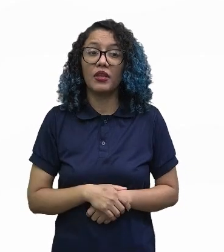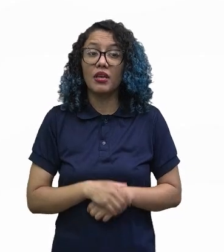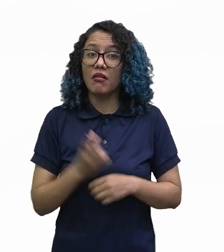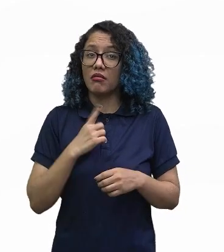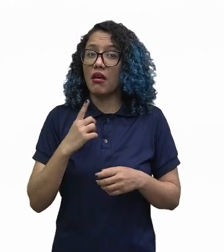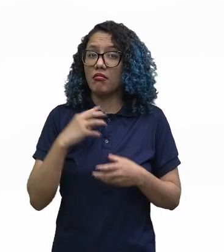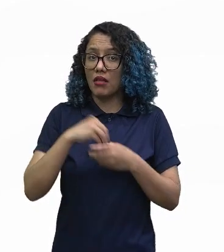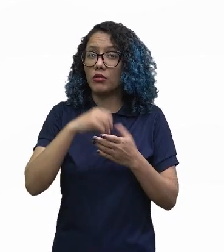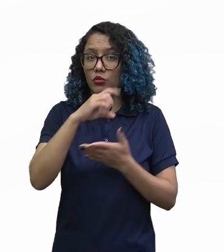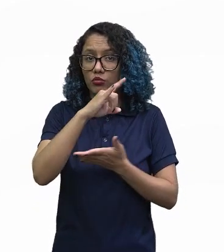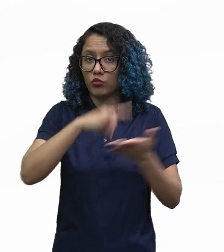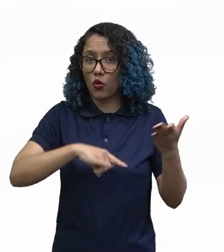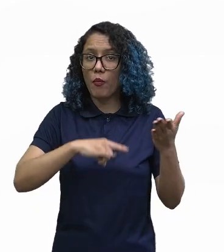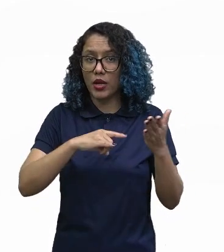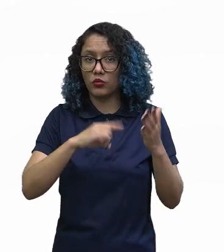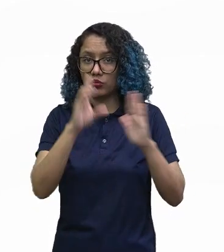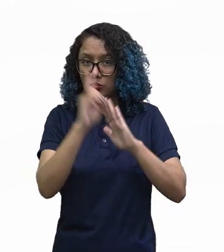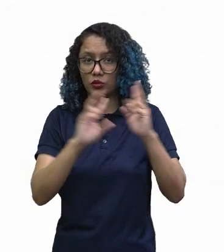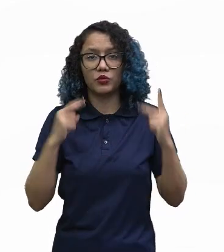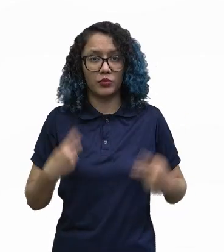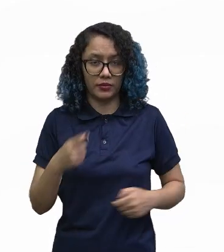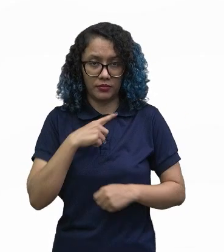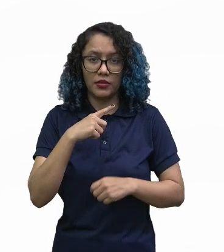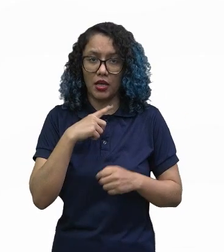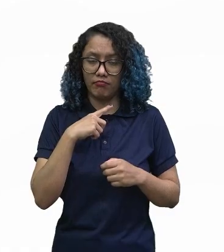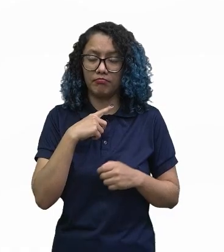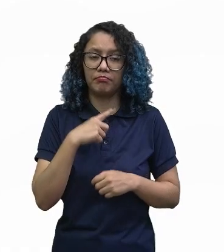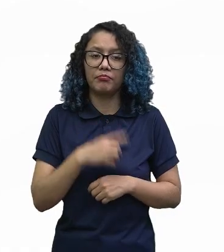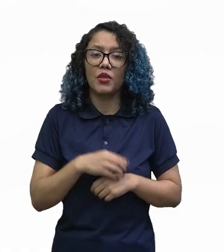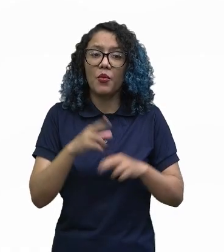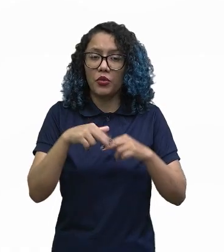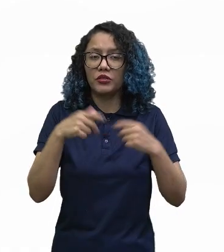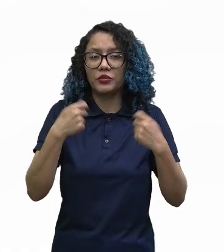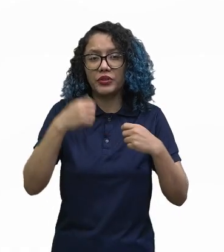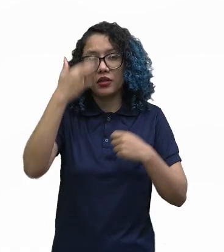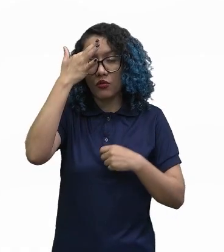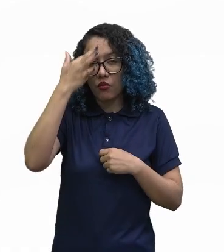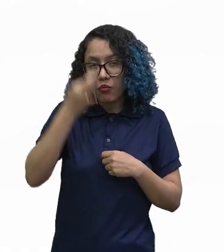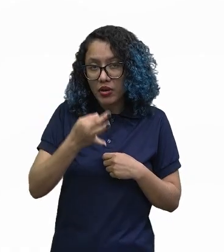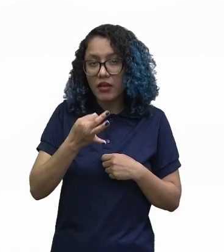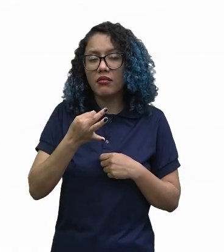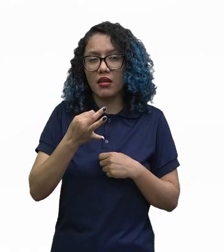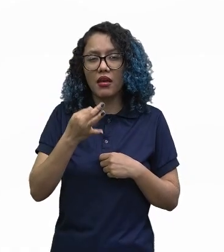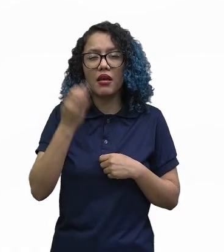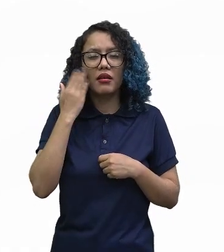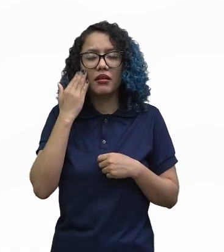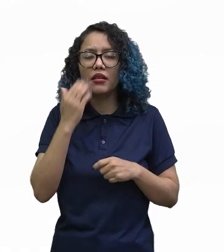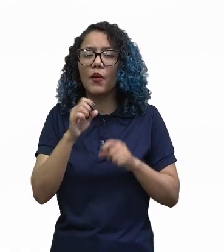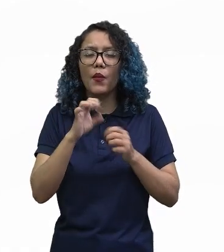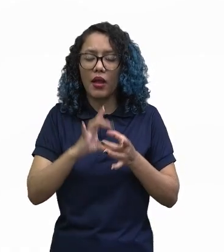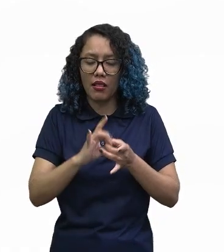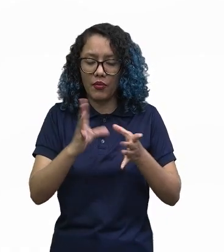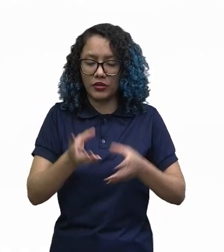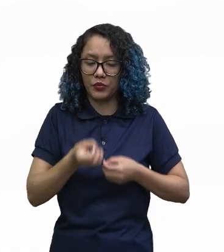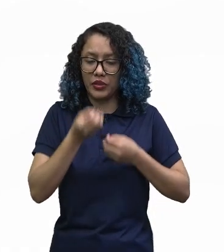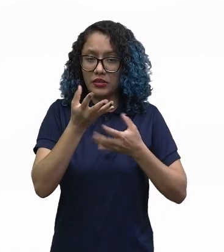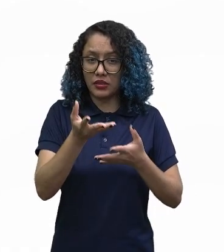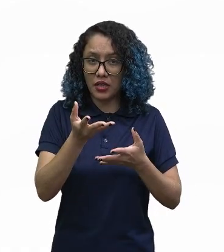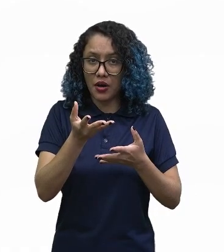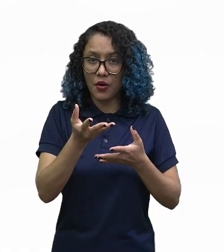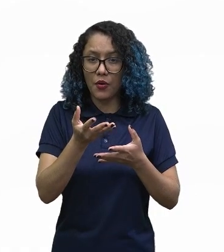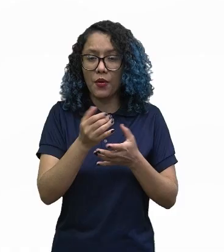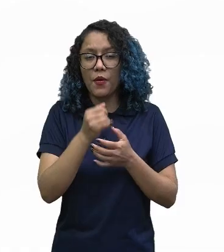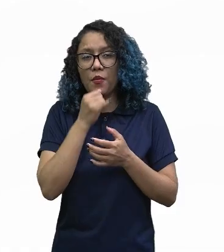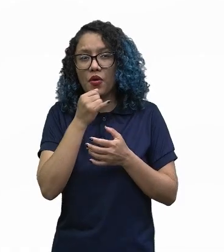garantem. Então, entender, compreender que a liberdade de expressão não é